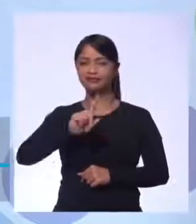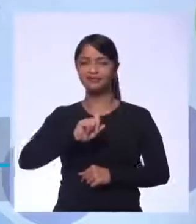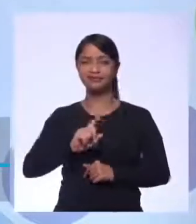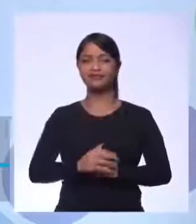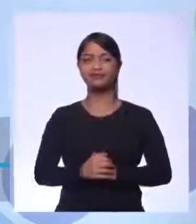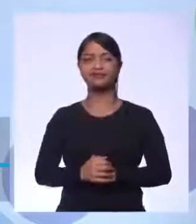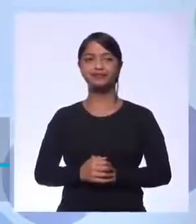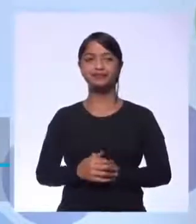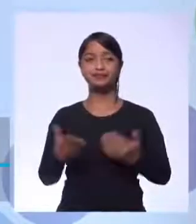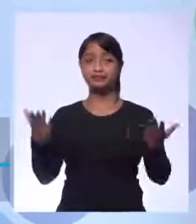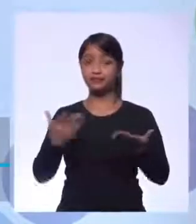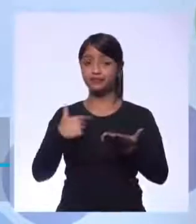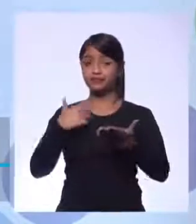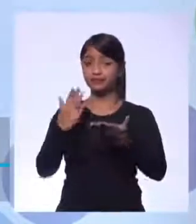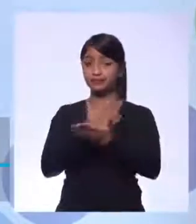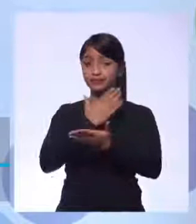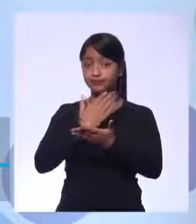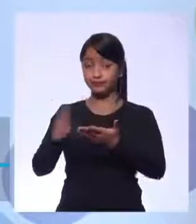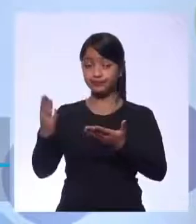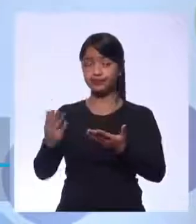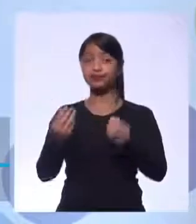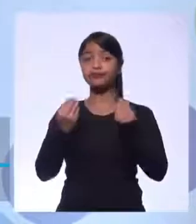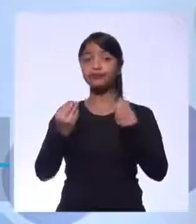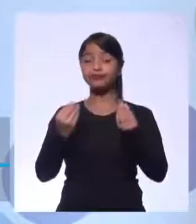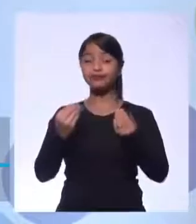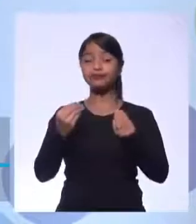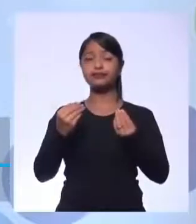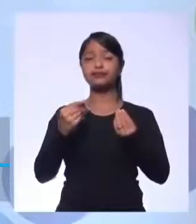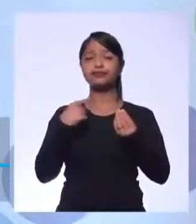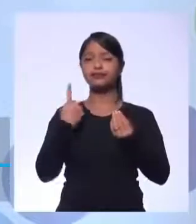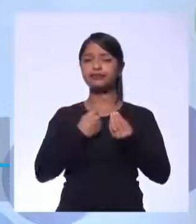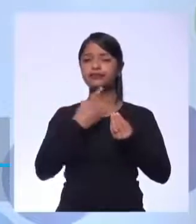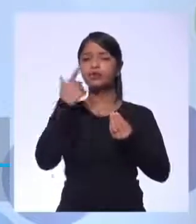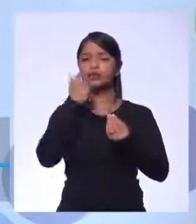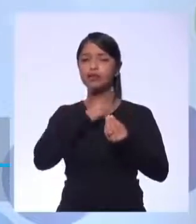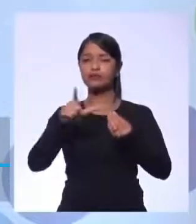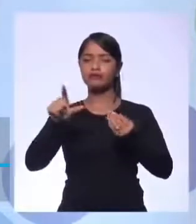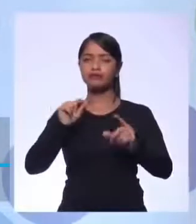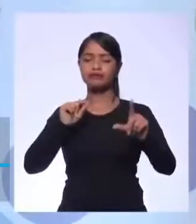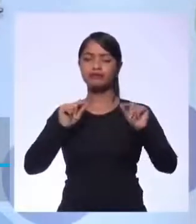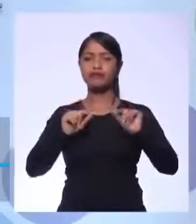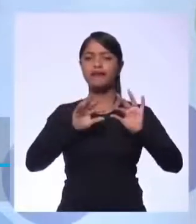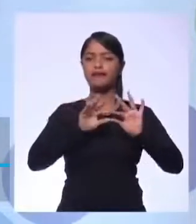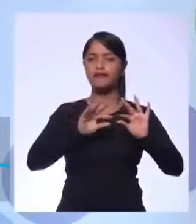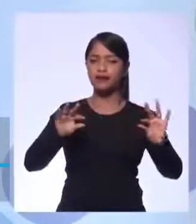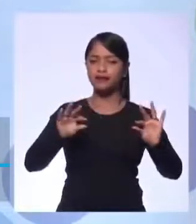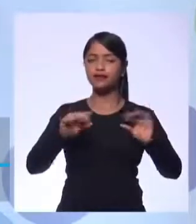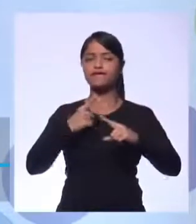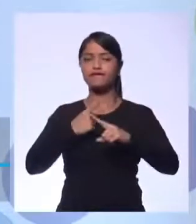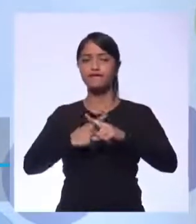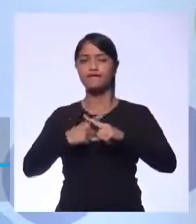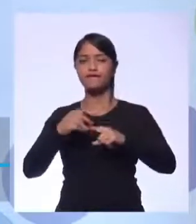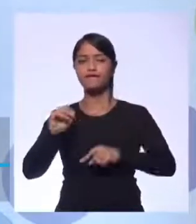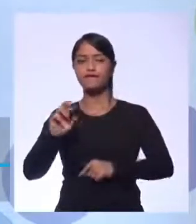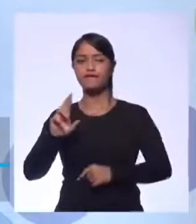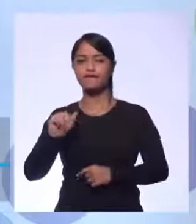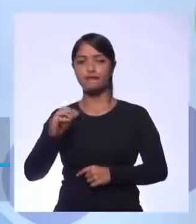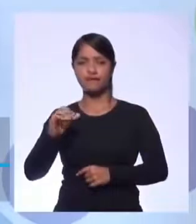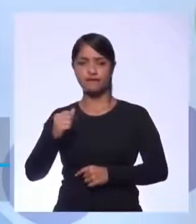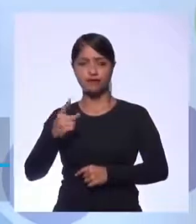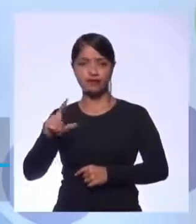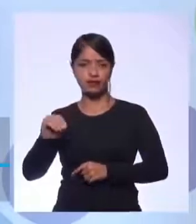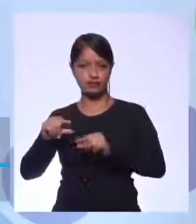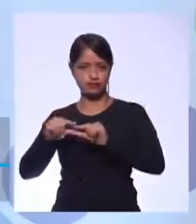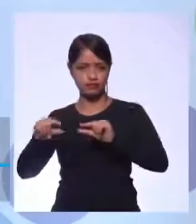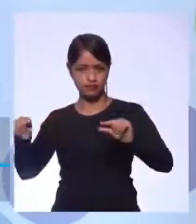vocês, para a gente poder pontuar frase versus oração. Gente, a frase e a oração, as